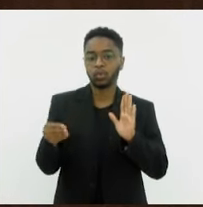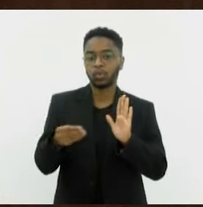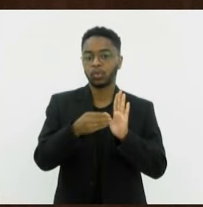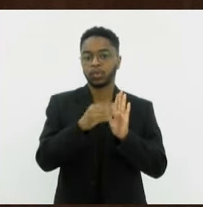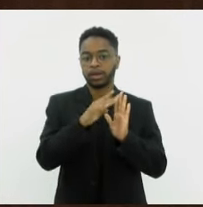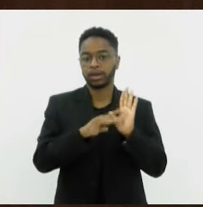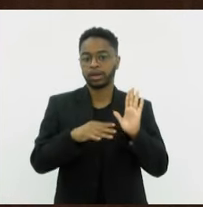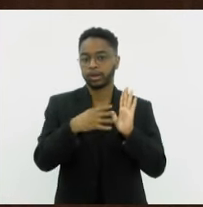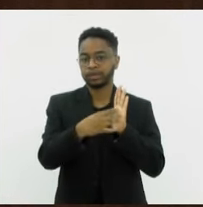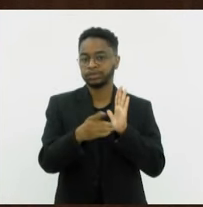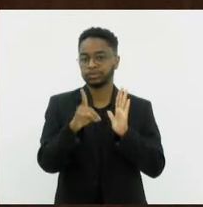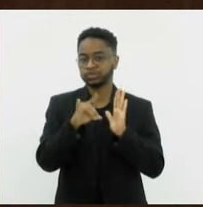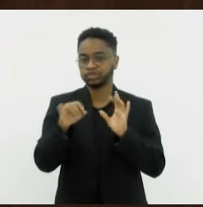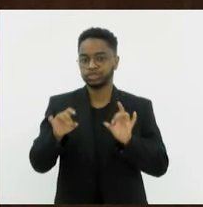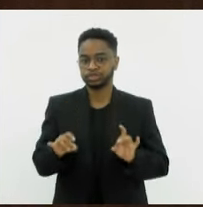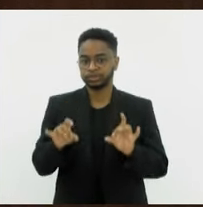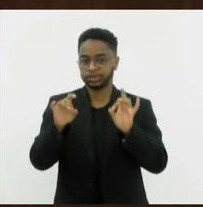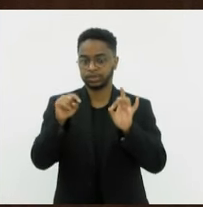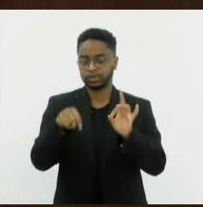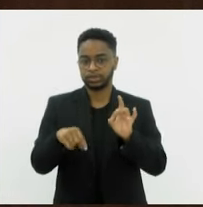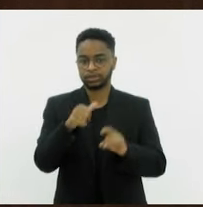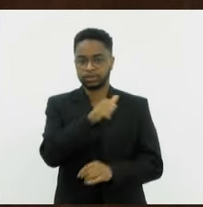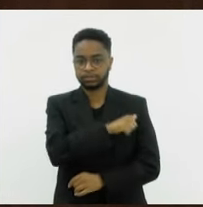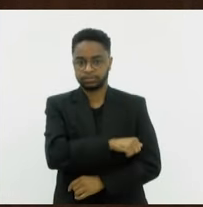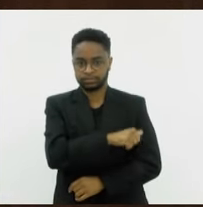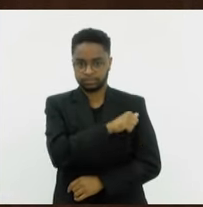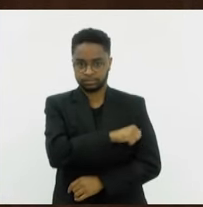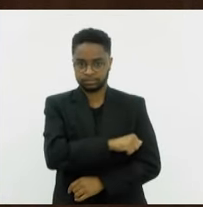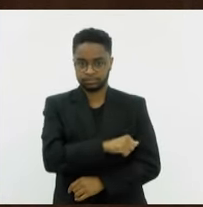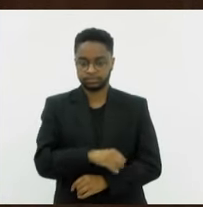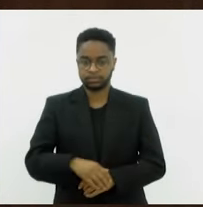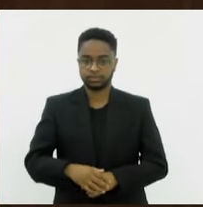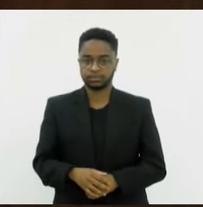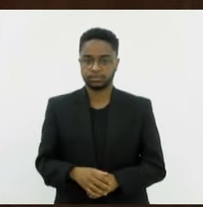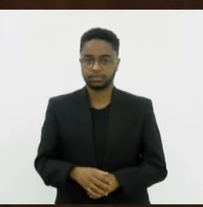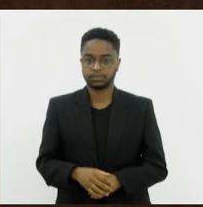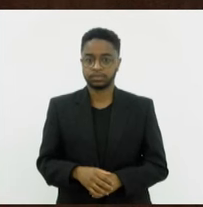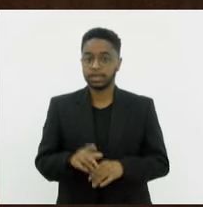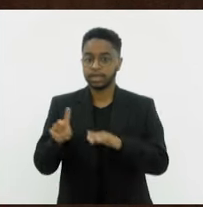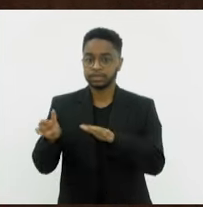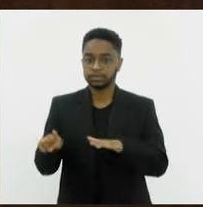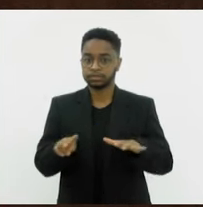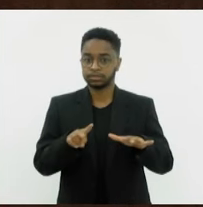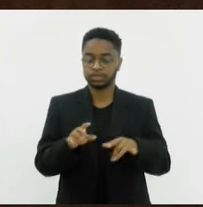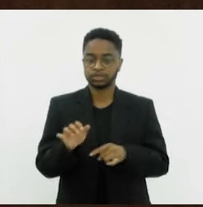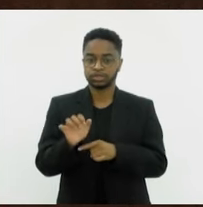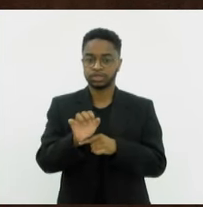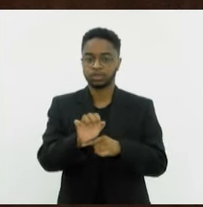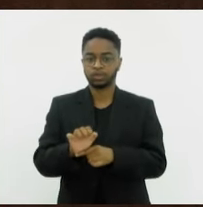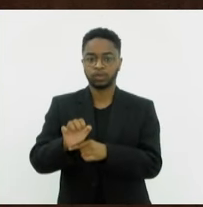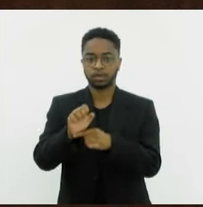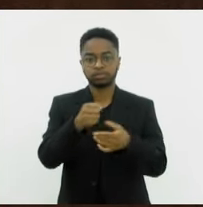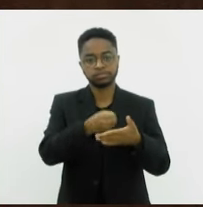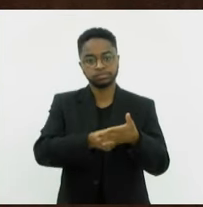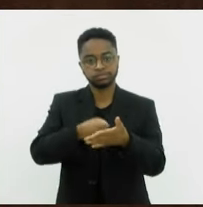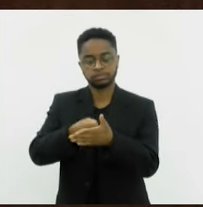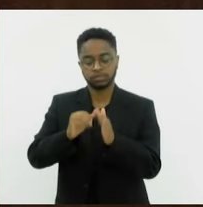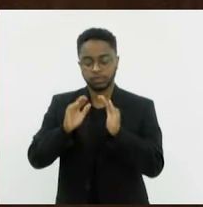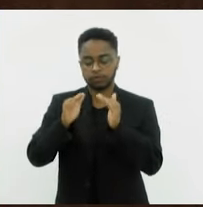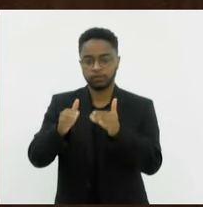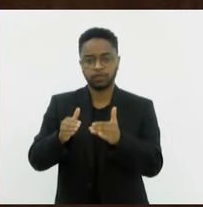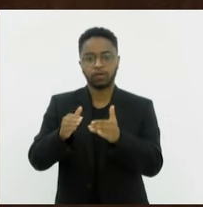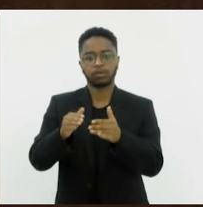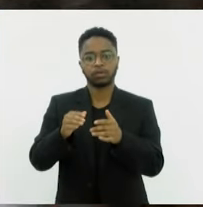datas comemorativas do Estado do Rio de Janeiro, senhora presidenta, a Semana Estadual de Luta pela Reforma Agrária e Promoção